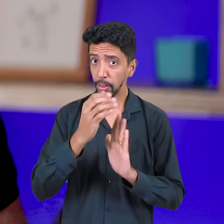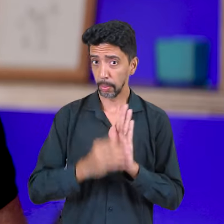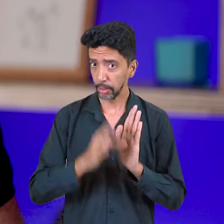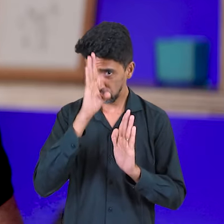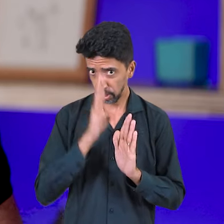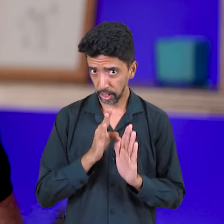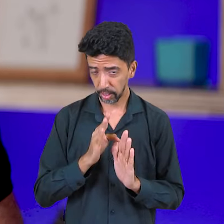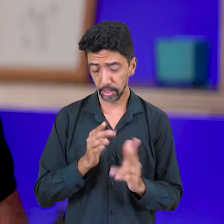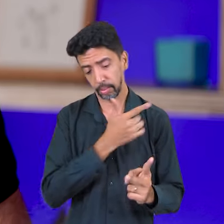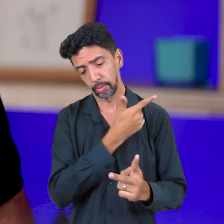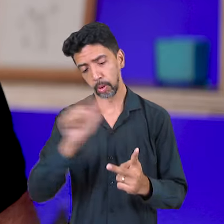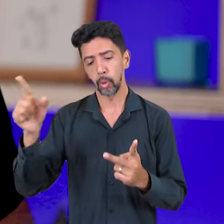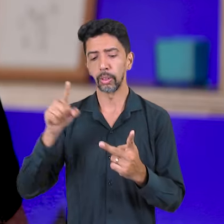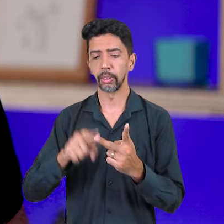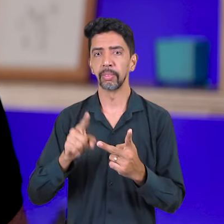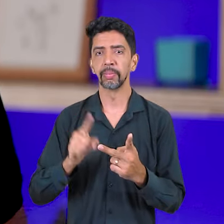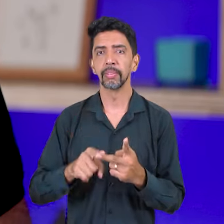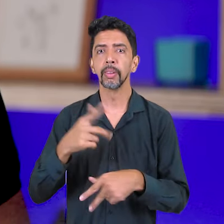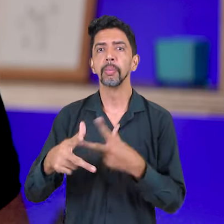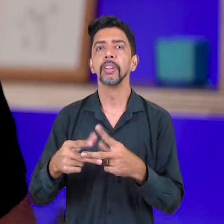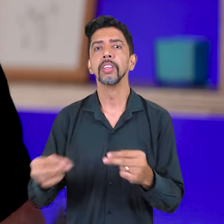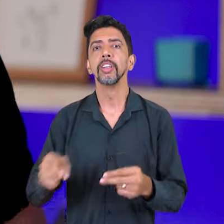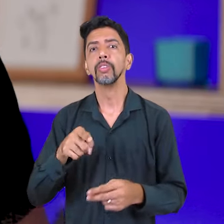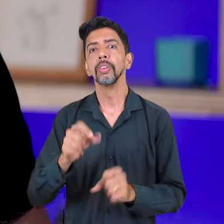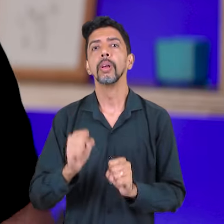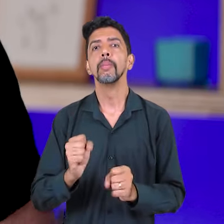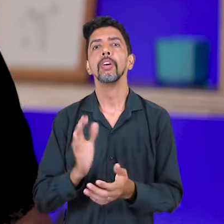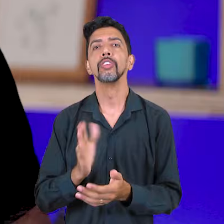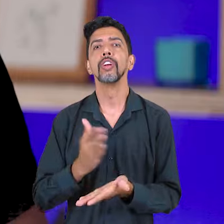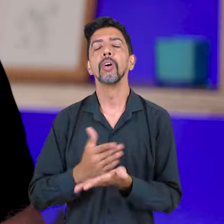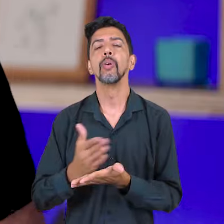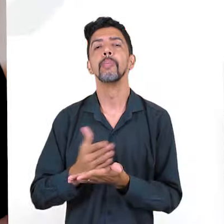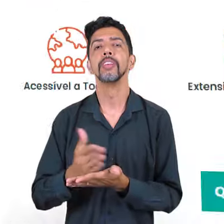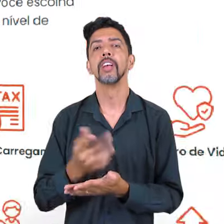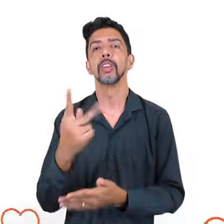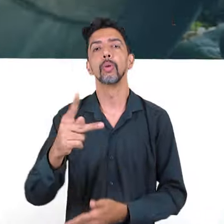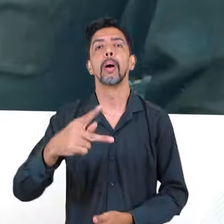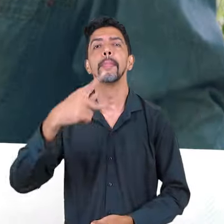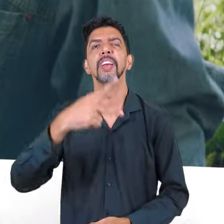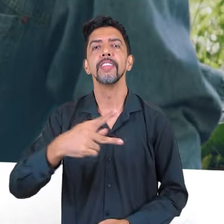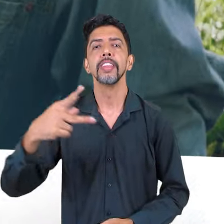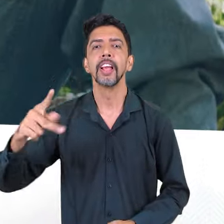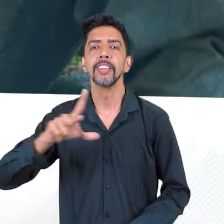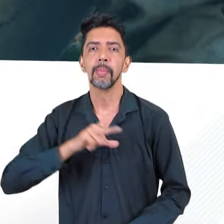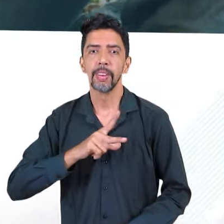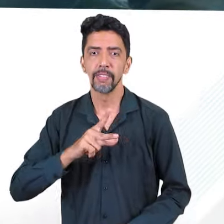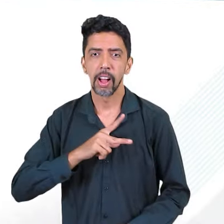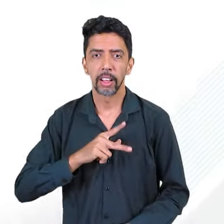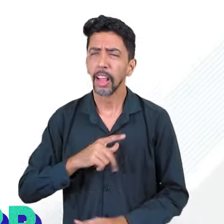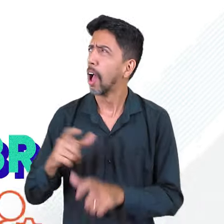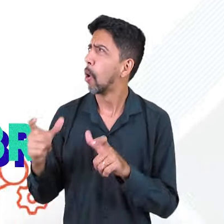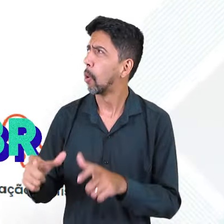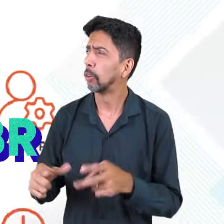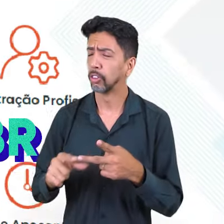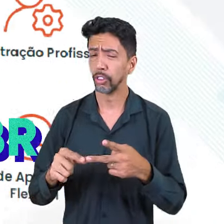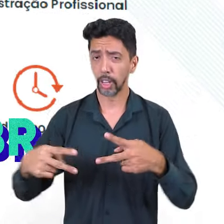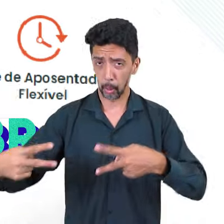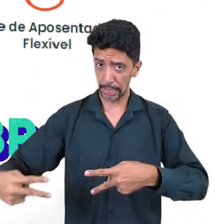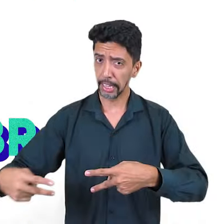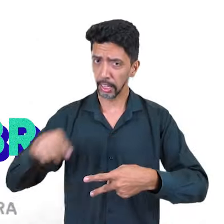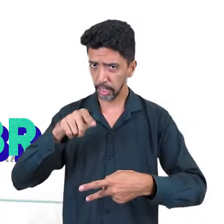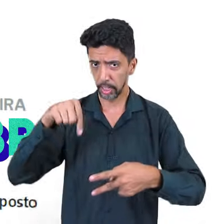previdência privada onde abfin prev é uma previdência privada sem FS